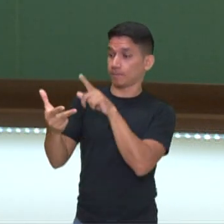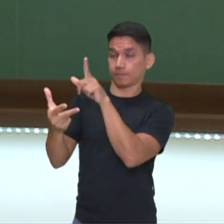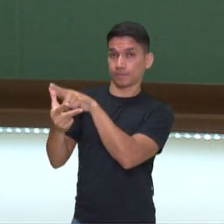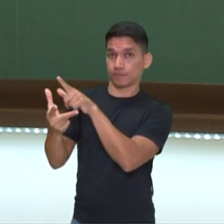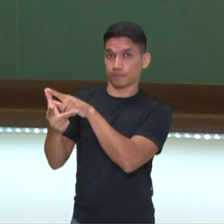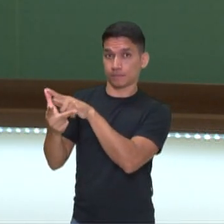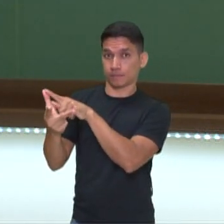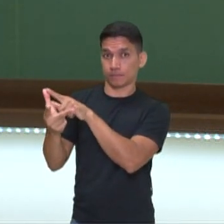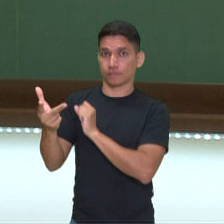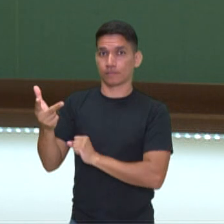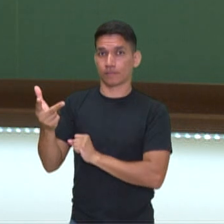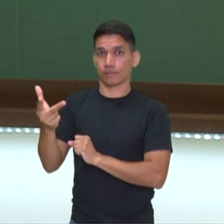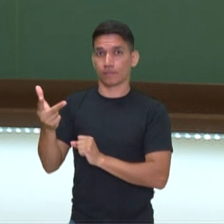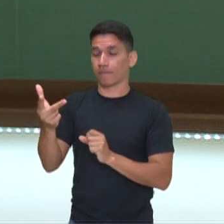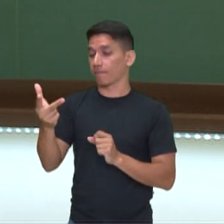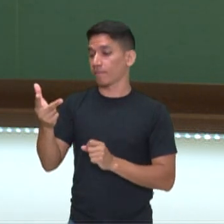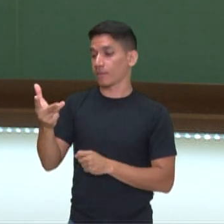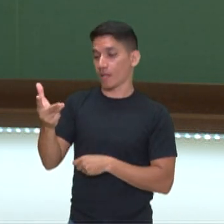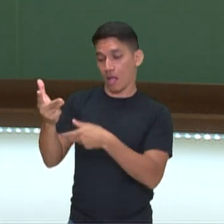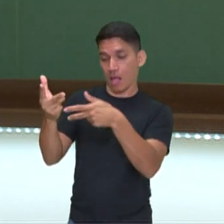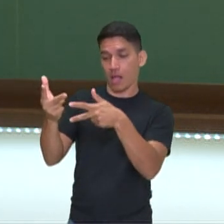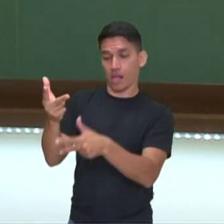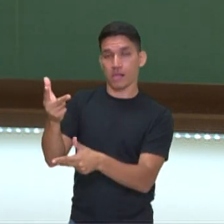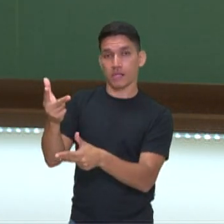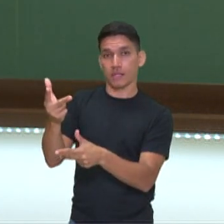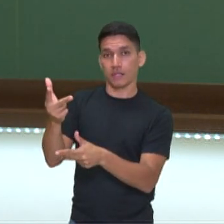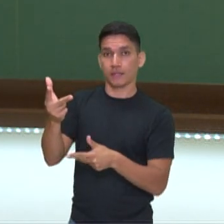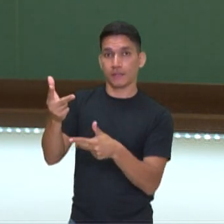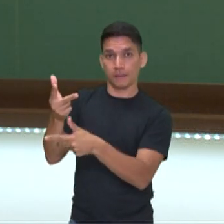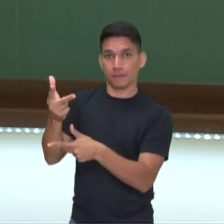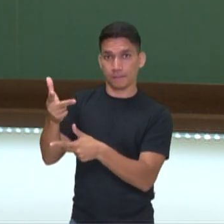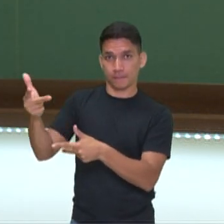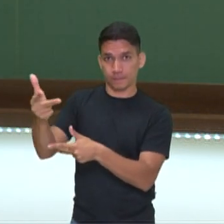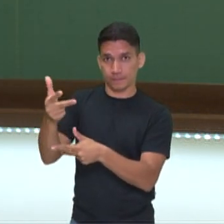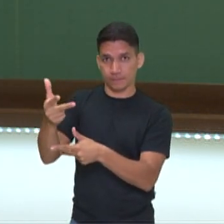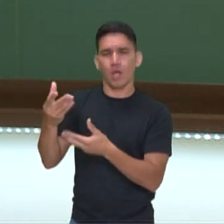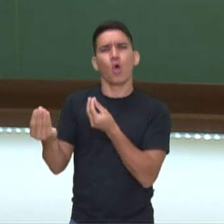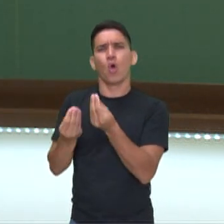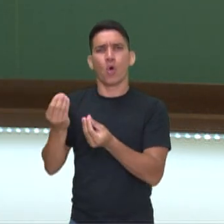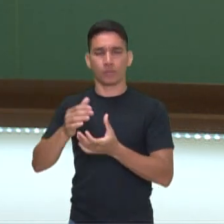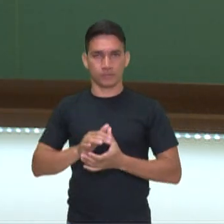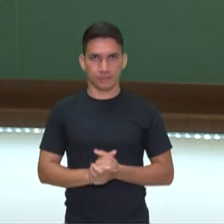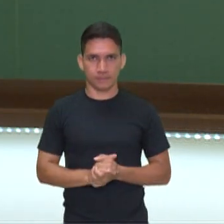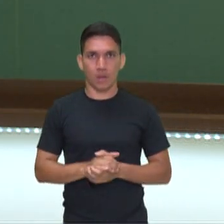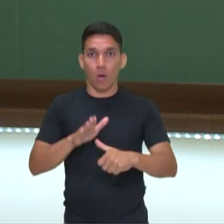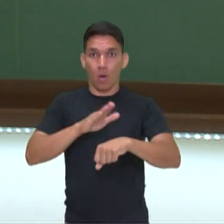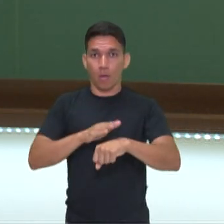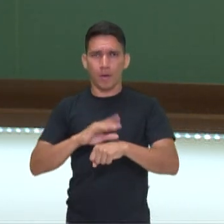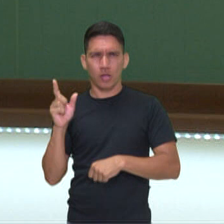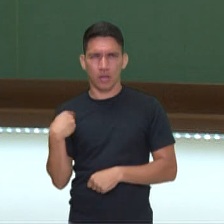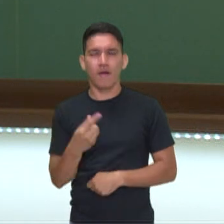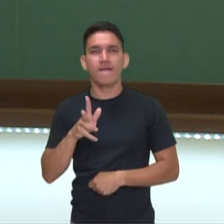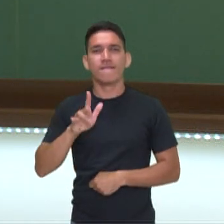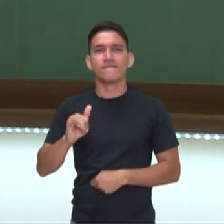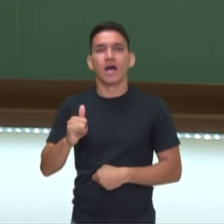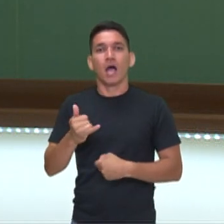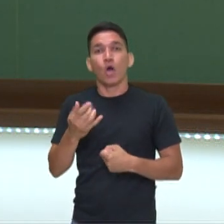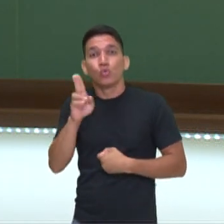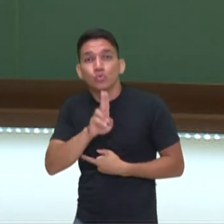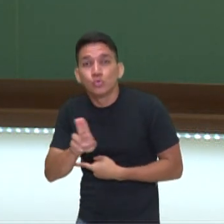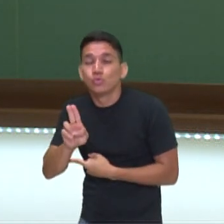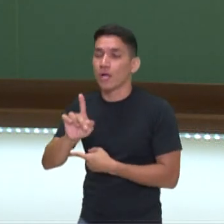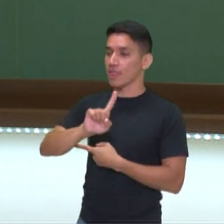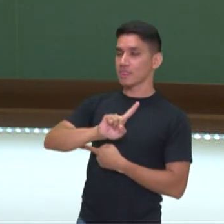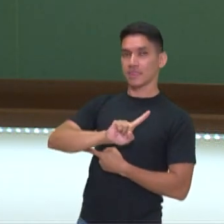do plural e as terceiras pessoas do singular. Quando nós vamos trabalhar com a forma